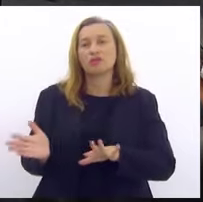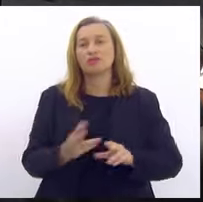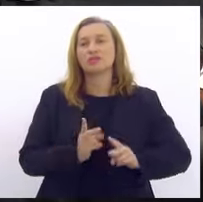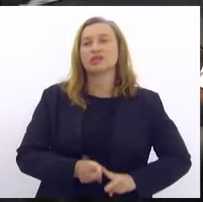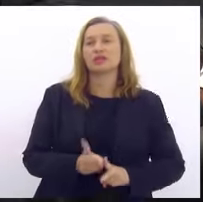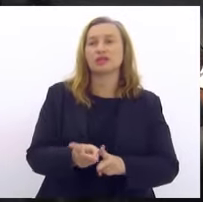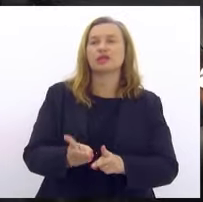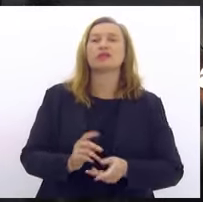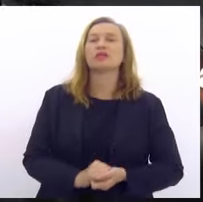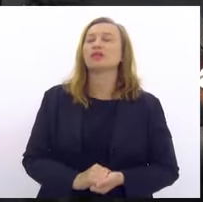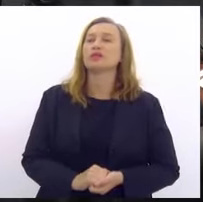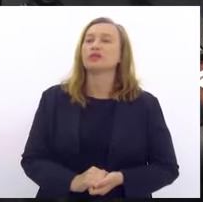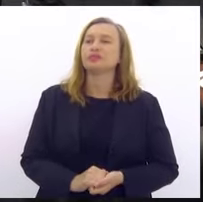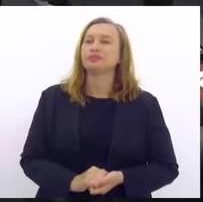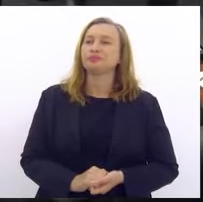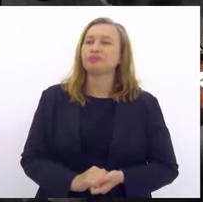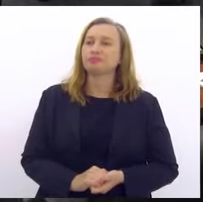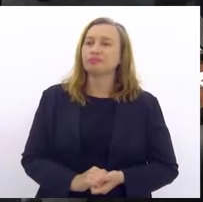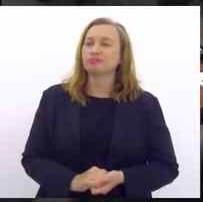São os